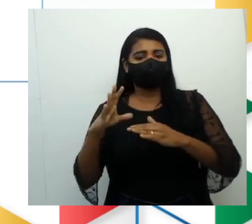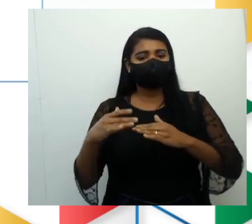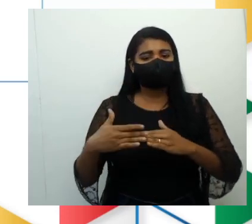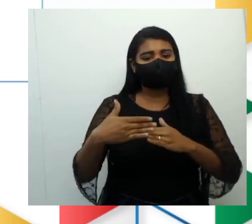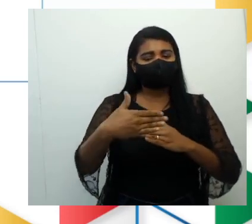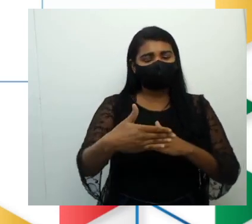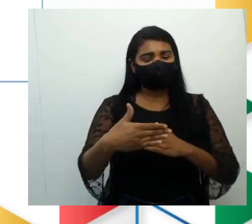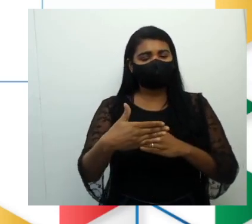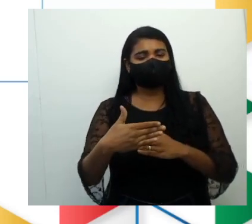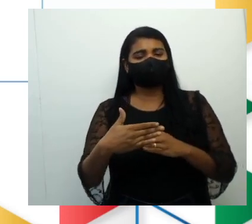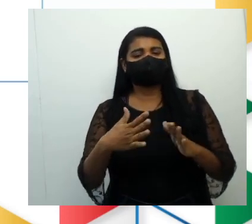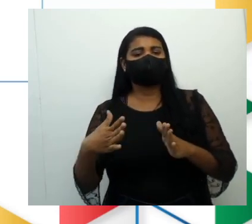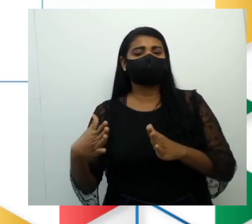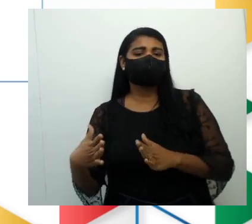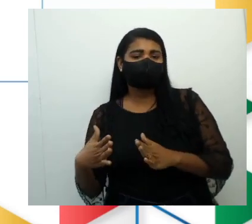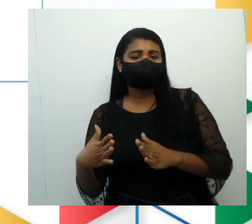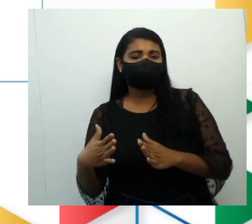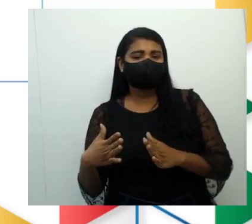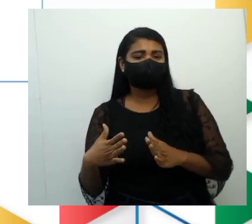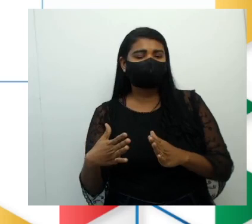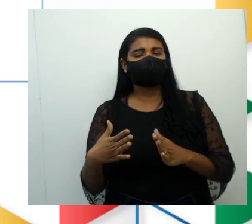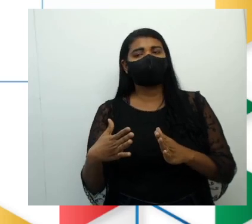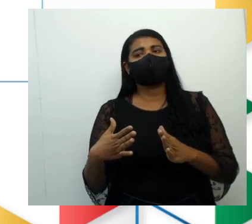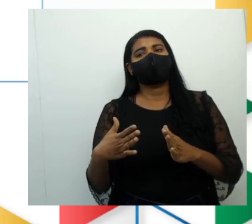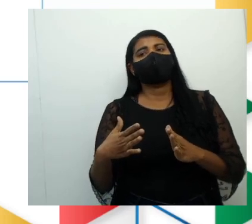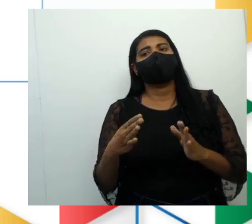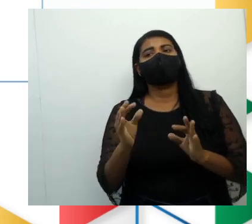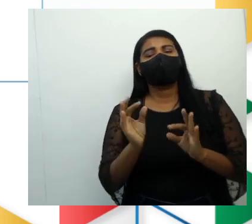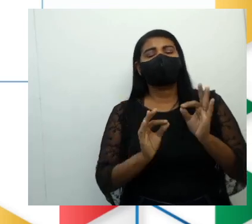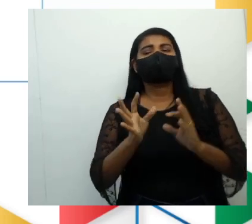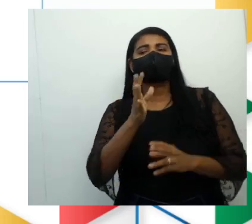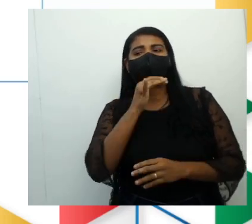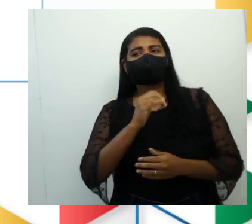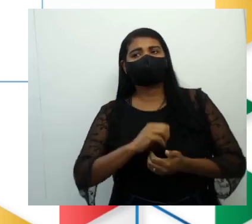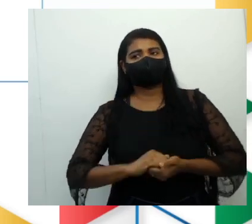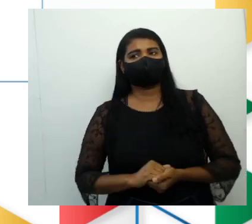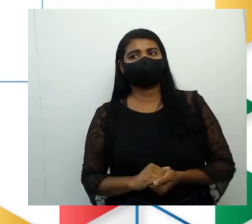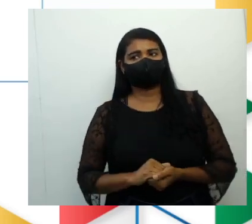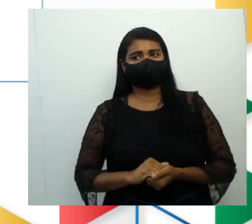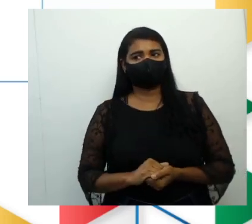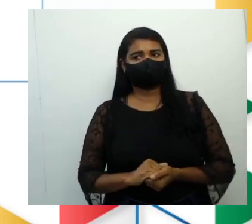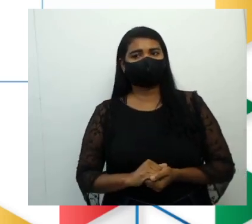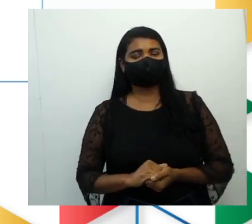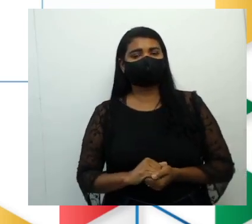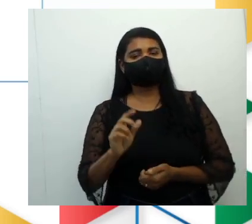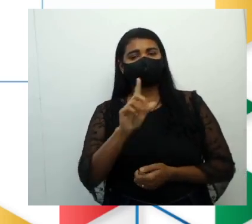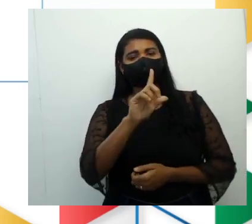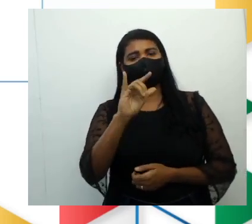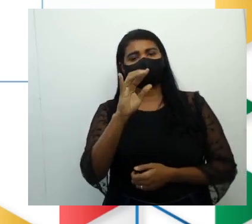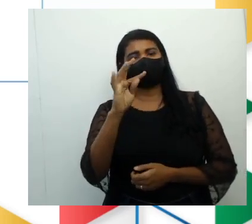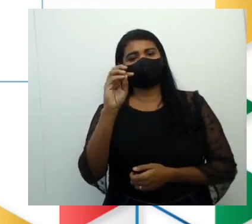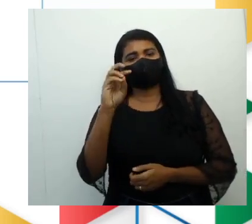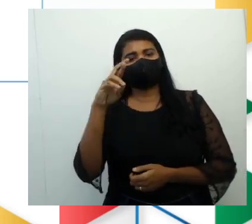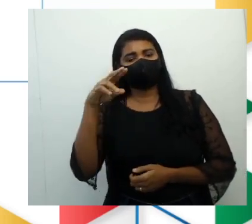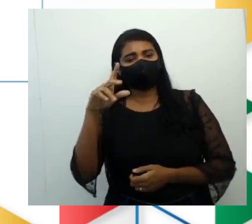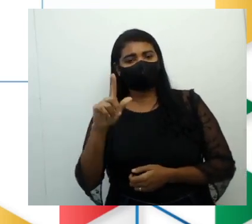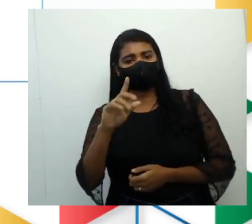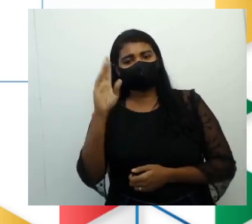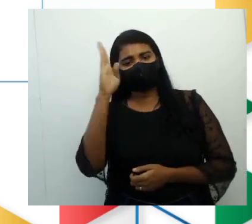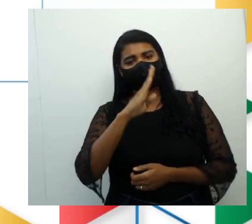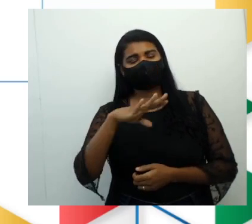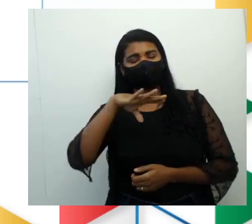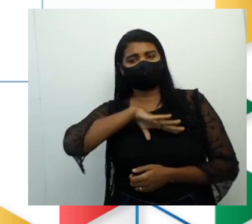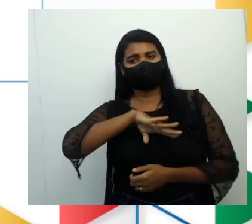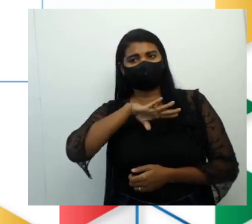de então de um meridiano. Ficou assim, gente, do litoral até o meio do Brasil era de